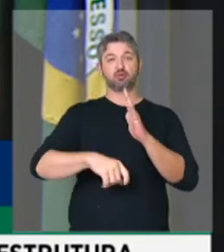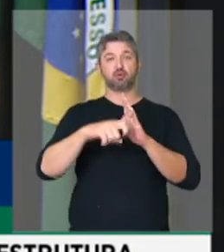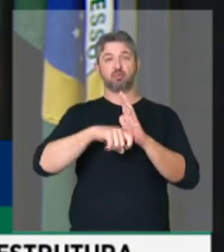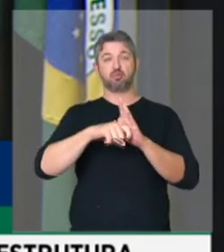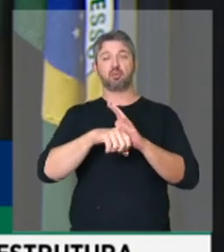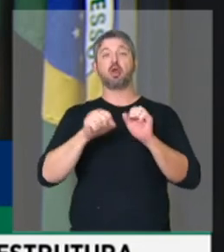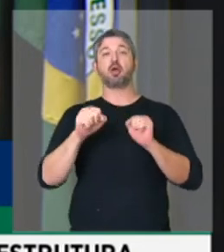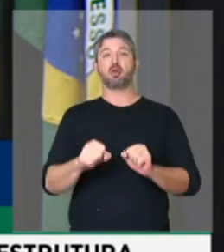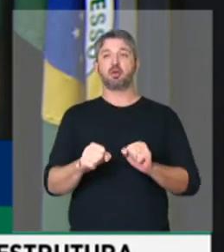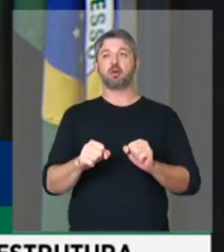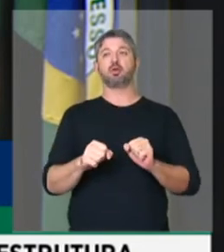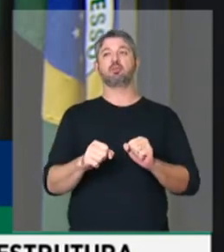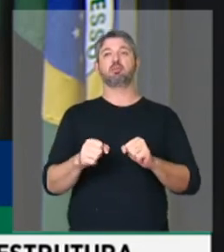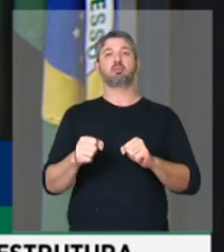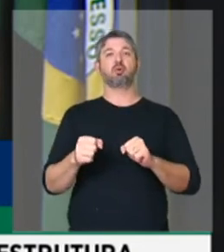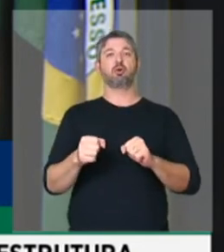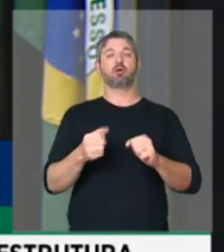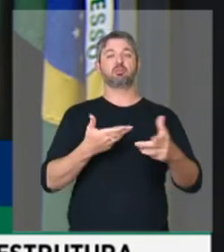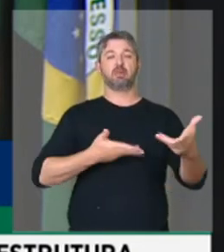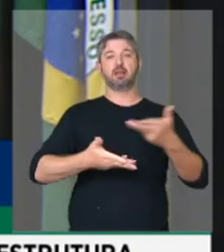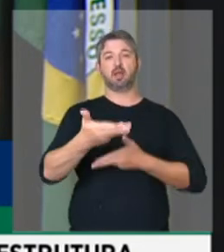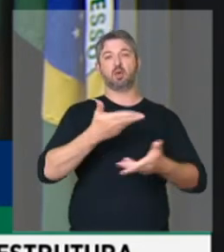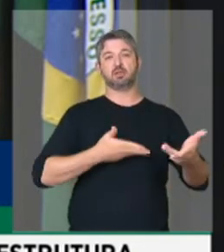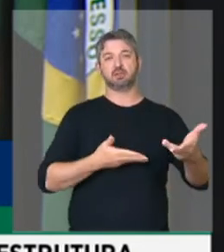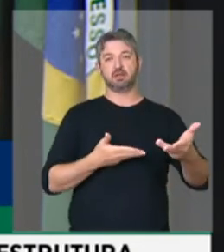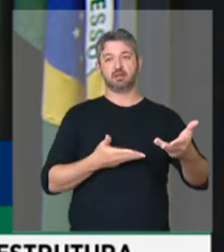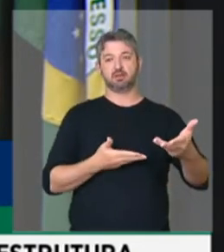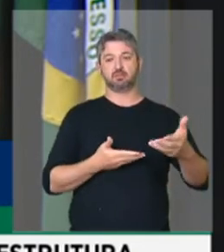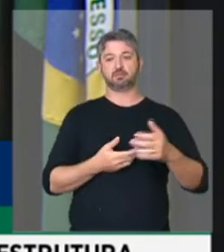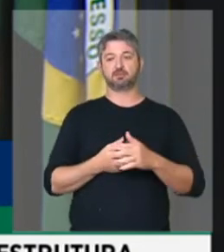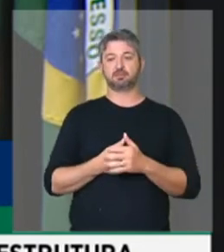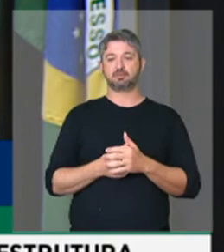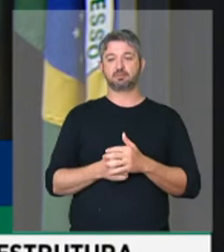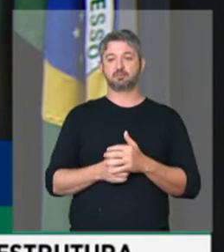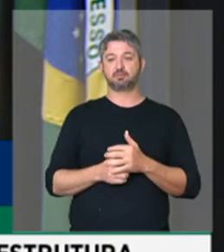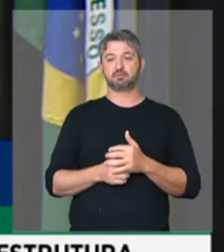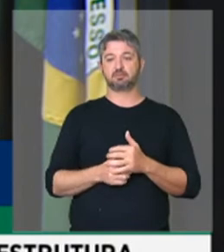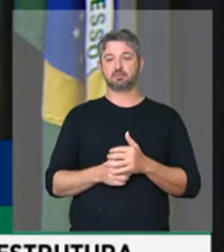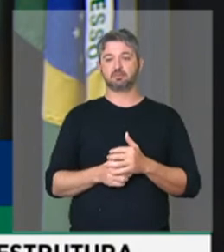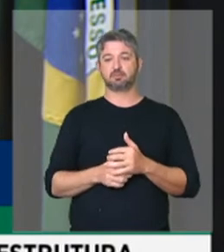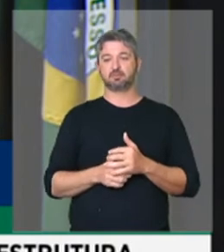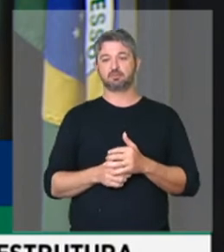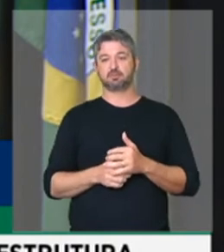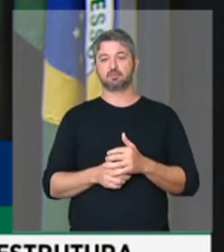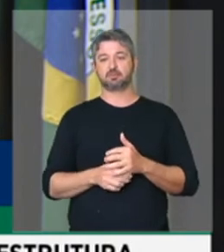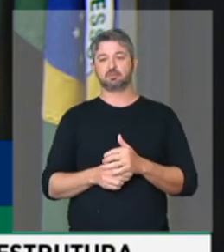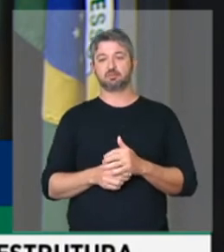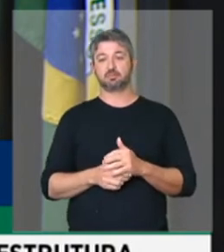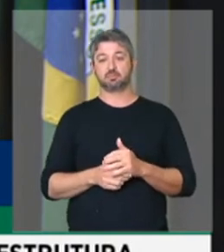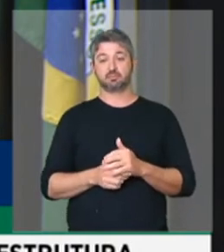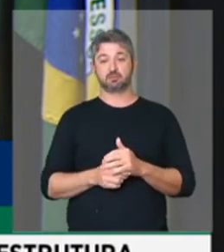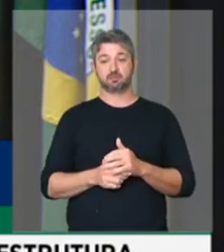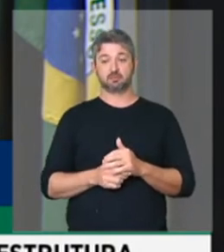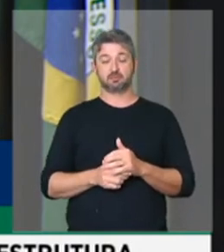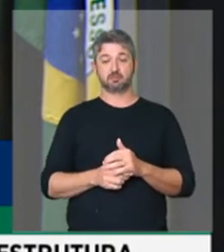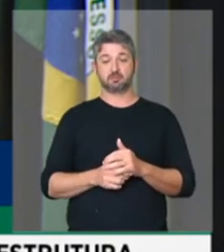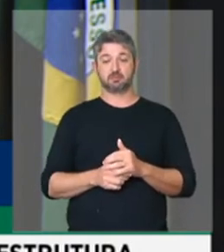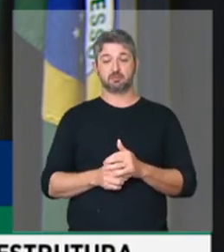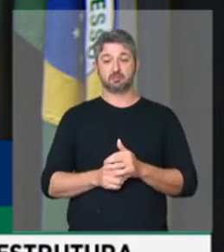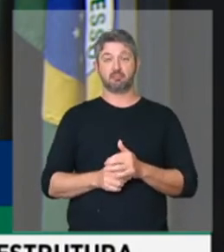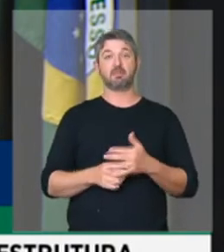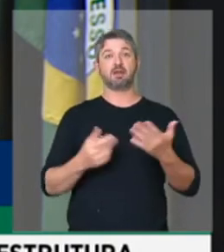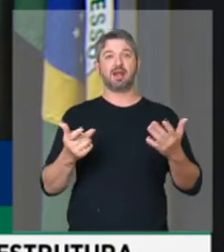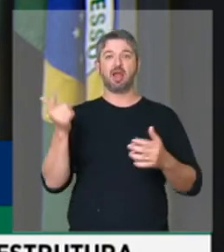poderão repassar ao tomador, como explicamos, deputado Molon, ao tomador, e assim